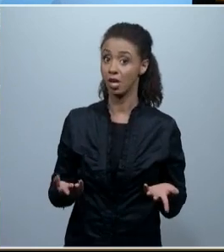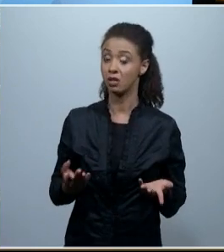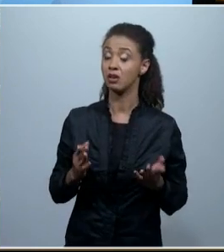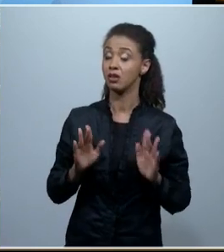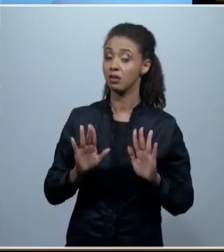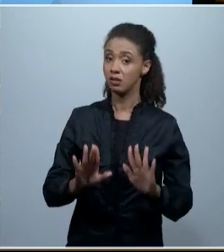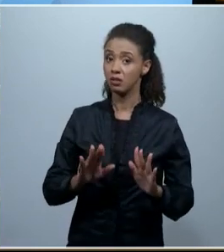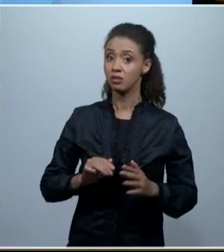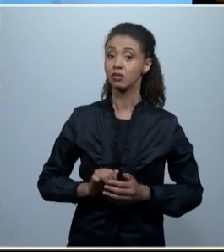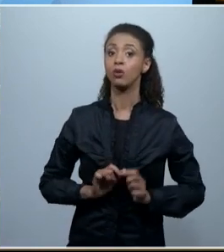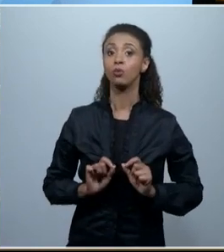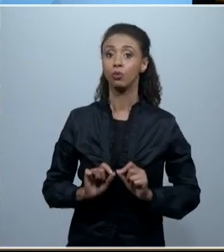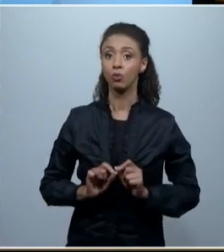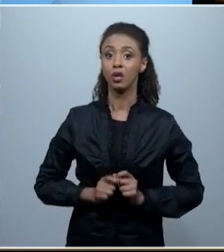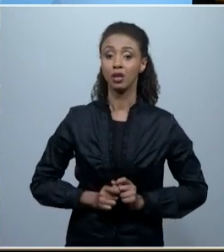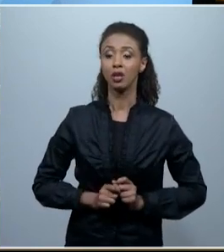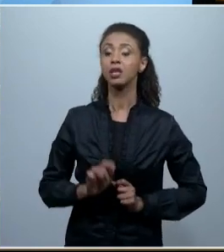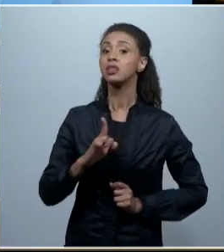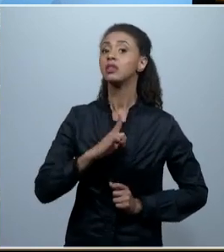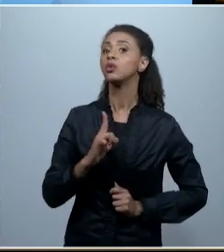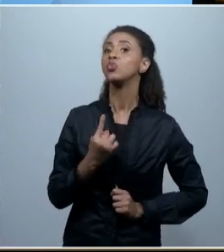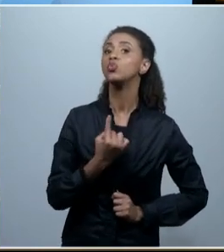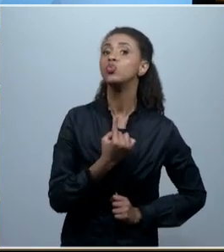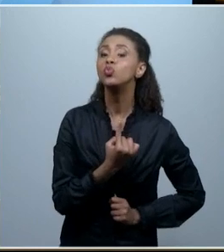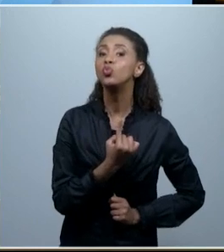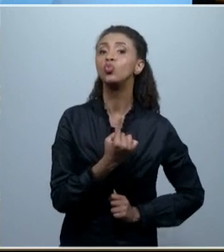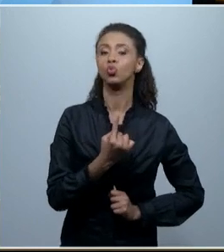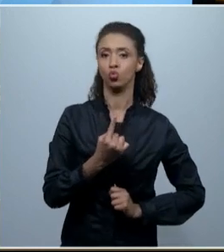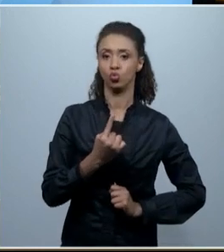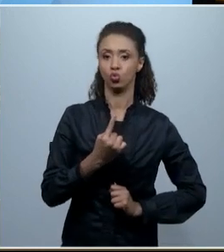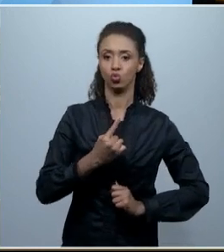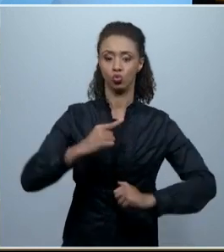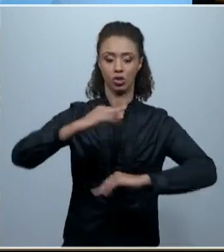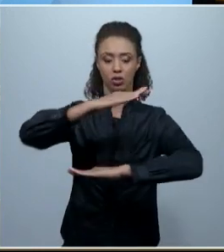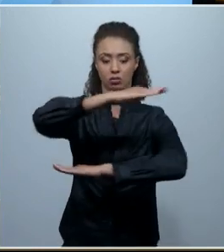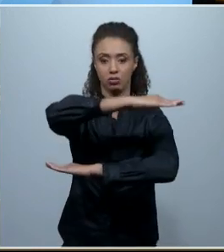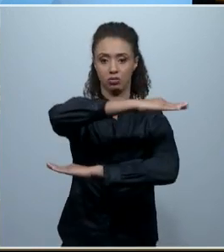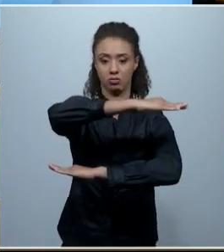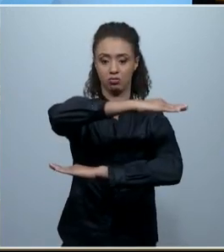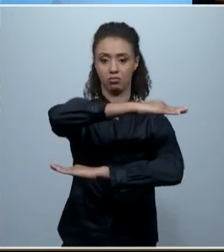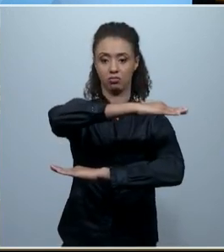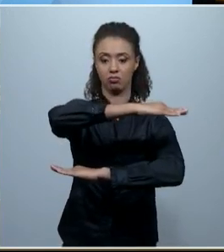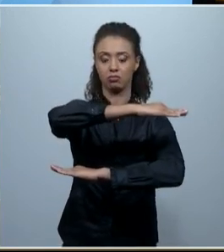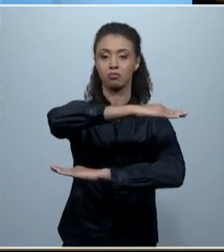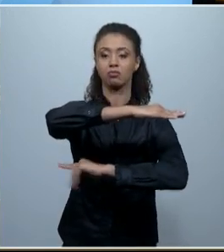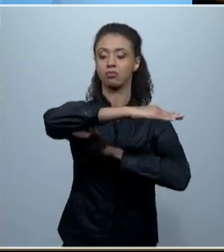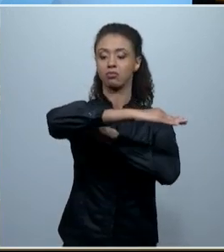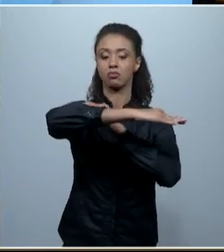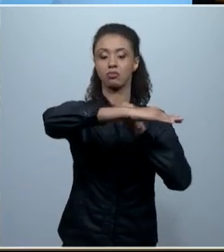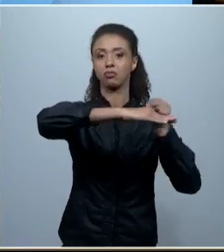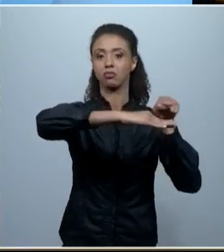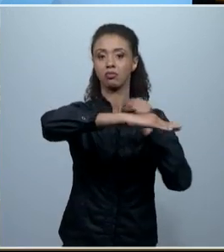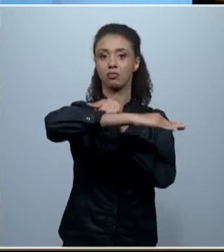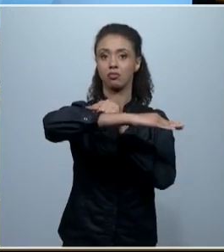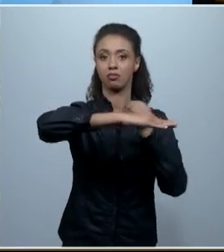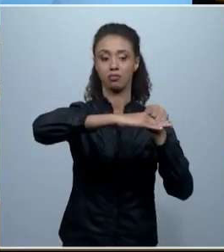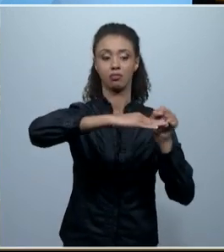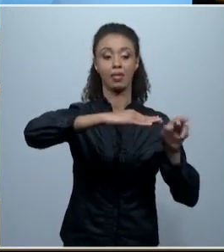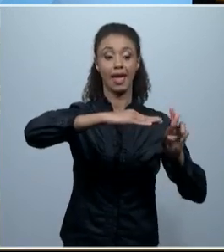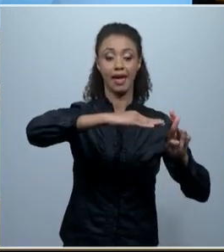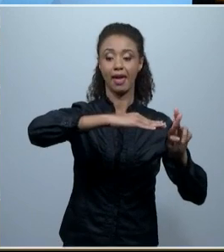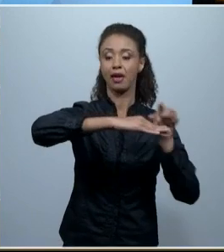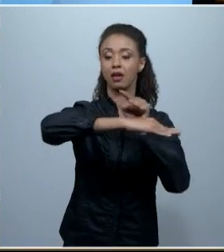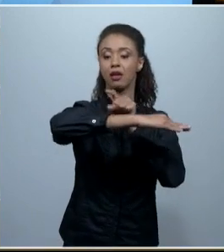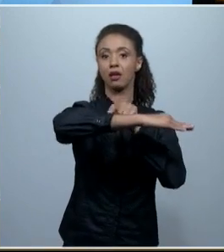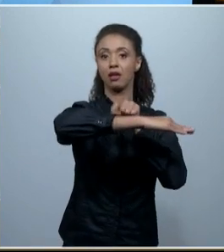a existe uma única paralela à reta bc a paralela chamada r passando pelo ponto a então esse